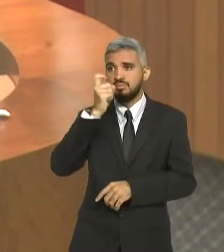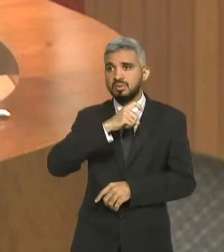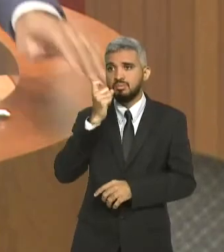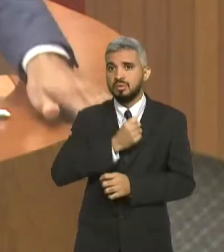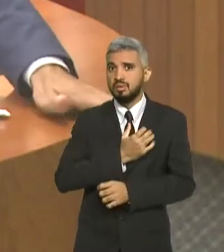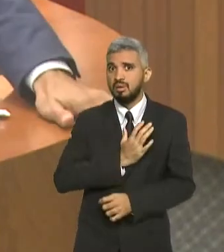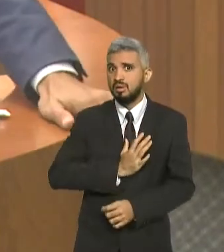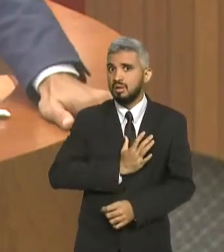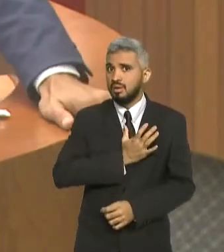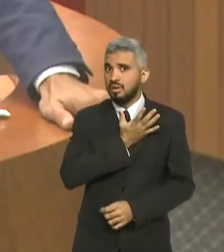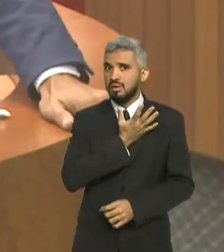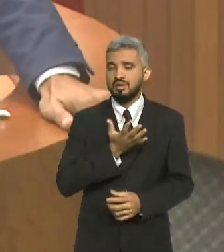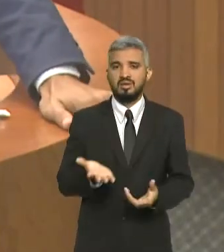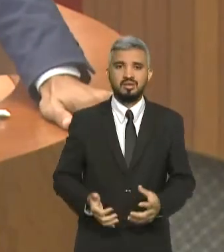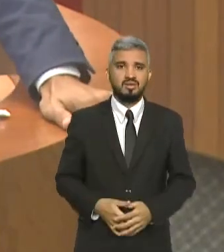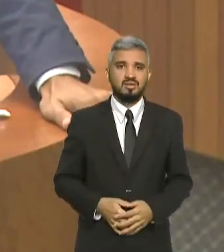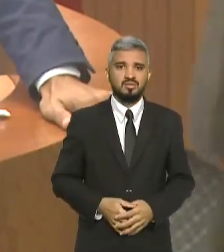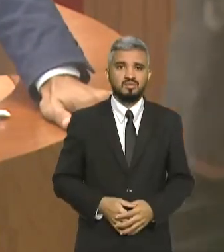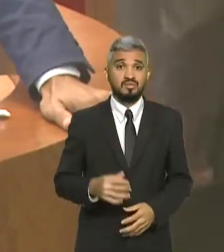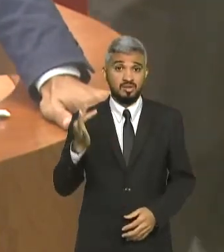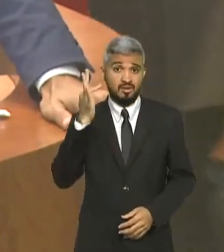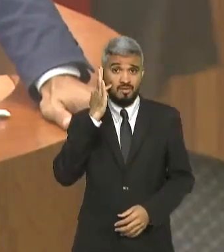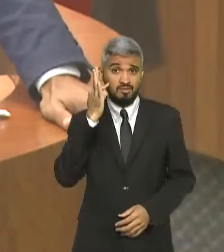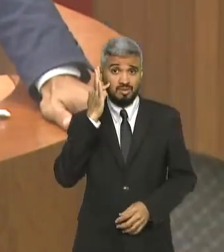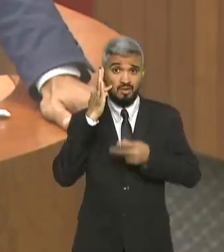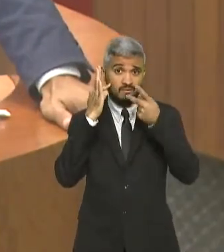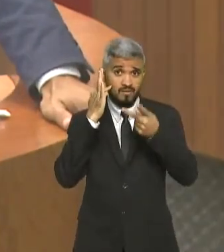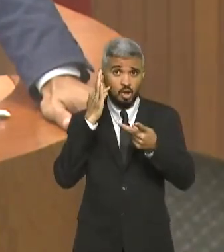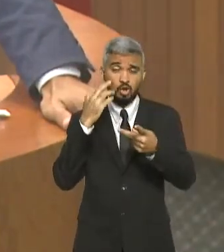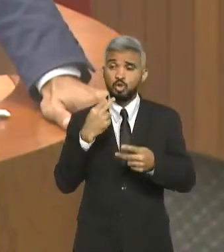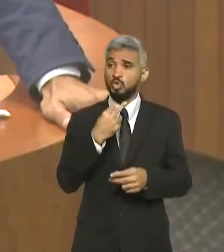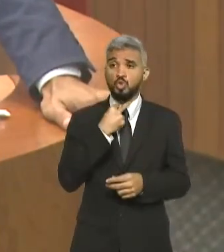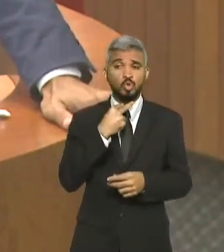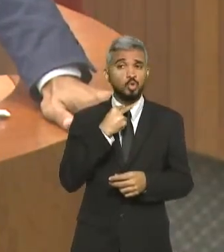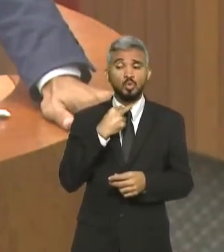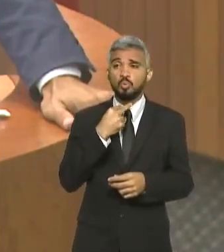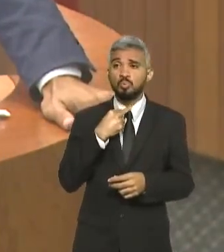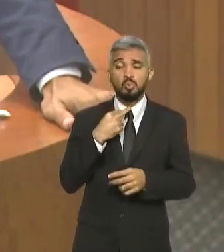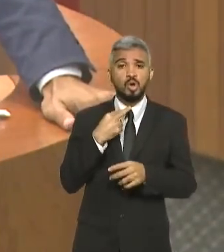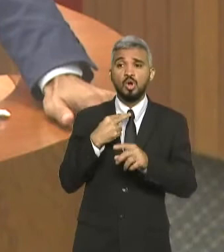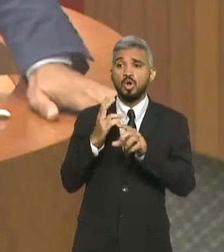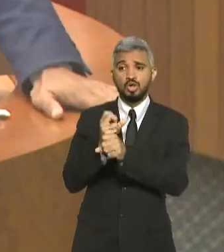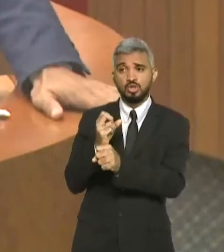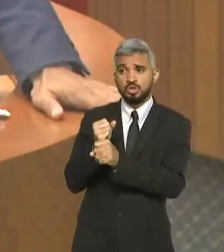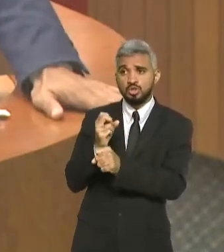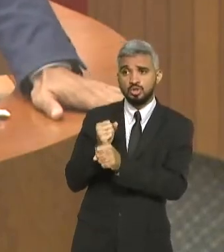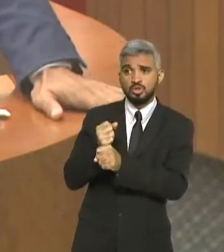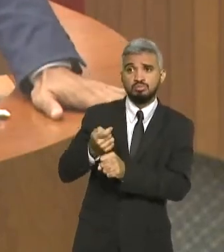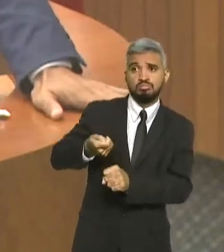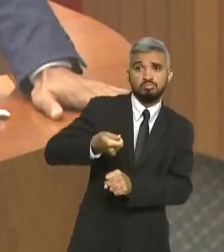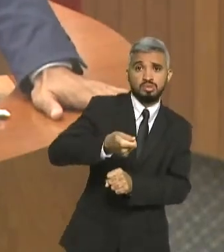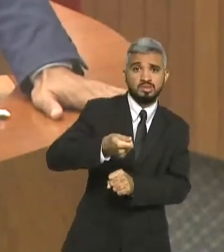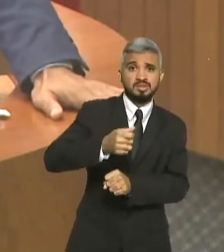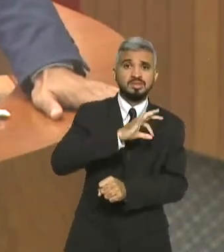pode fazer a composição. 17 estados da federação estão discutindo reajuste com os servidores.